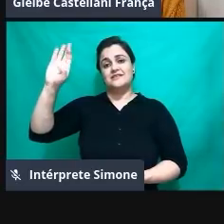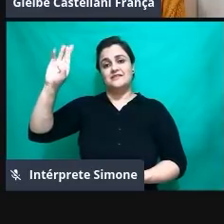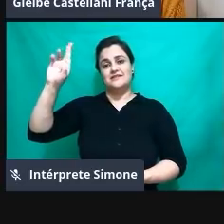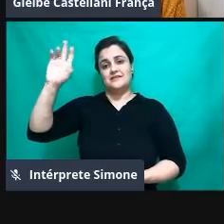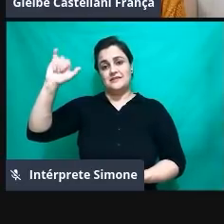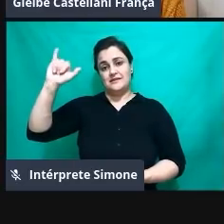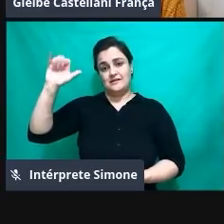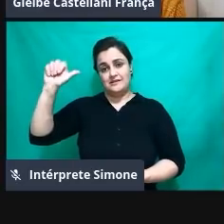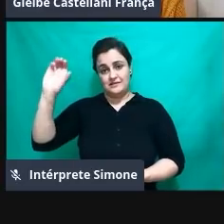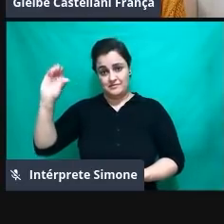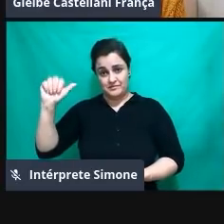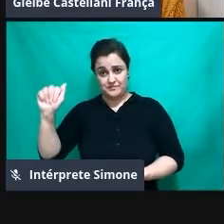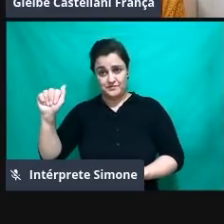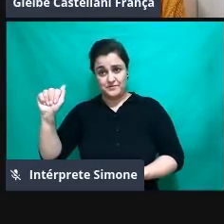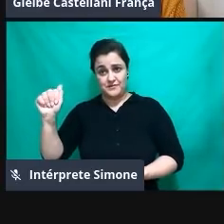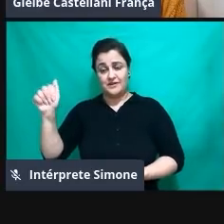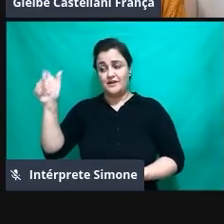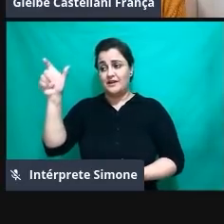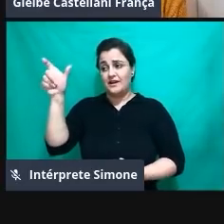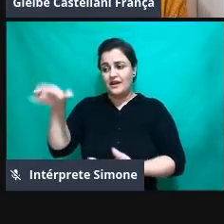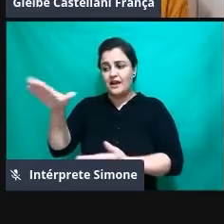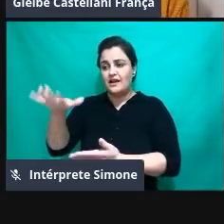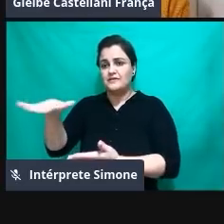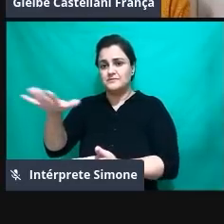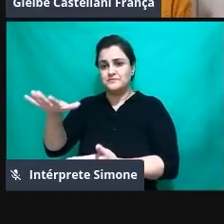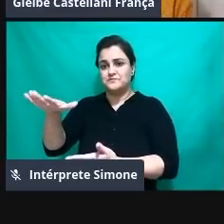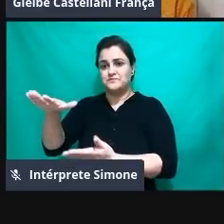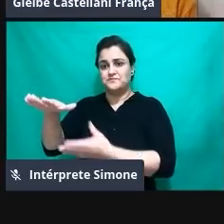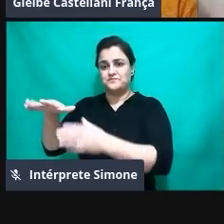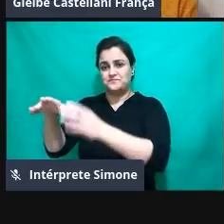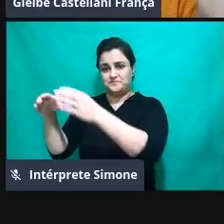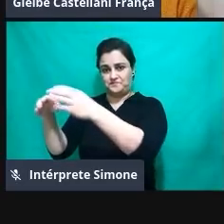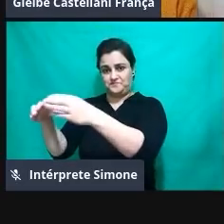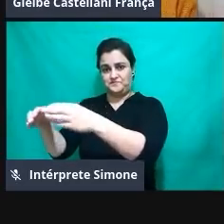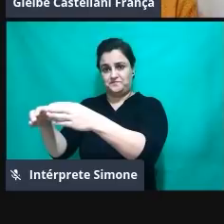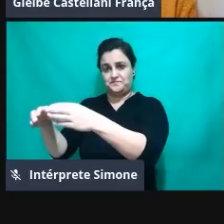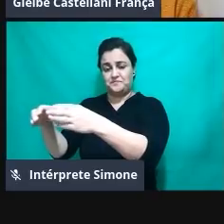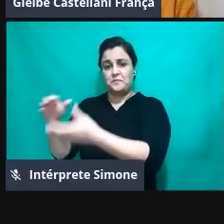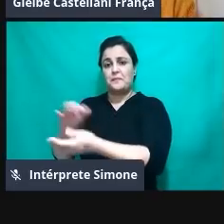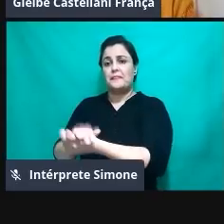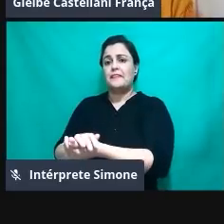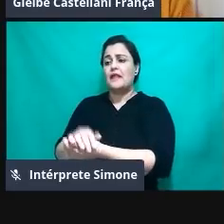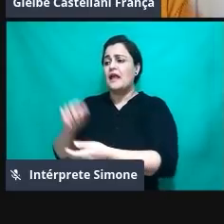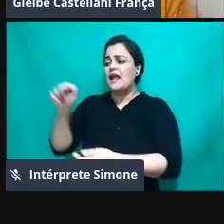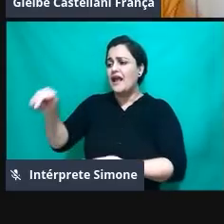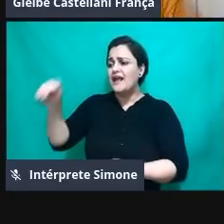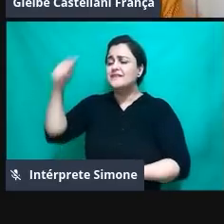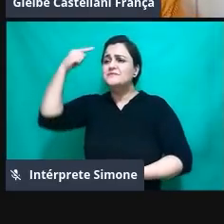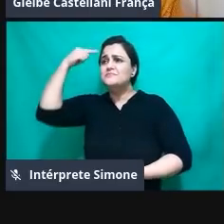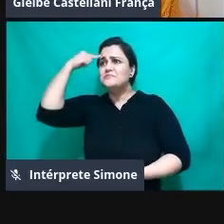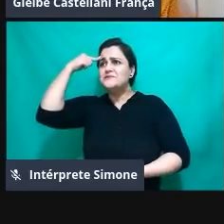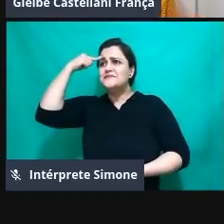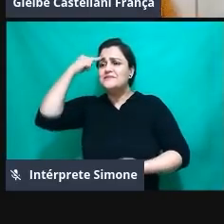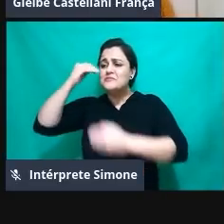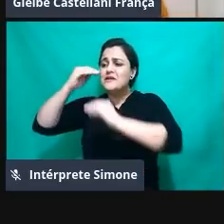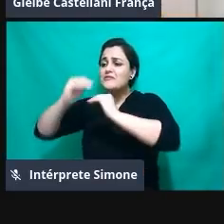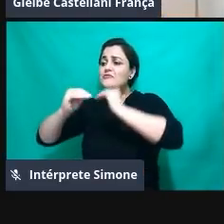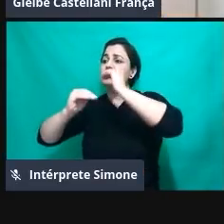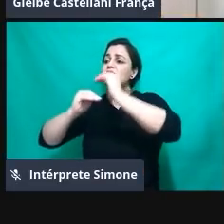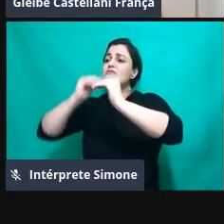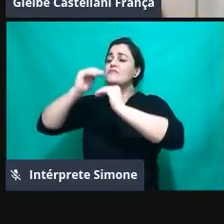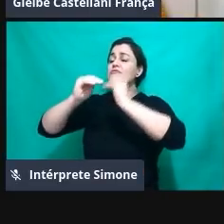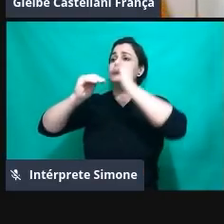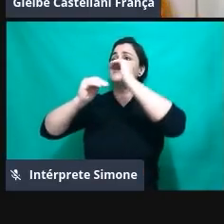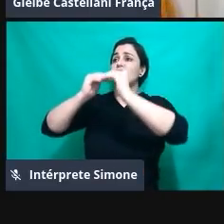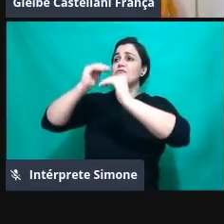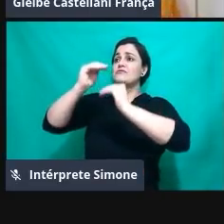algébrica, que ele já chegou aí, ele construiu um pensamento algébrico. Então, quando eu falo